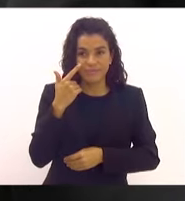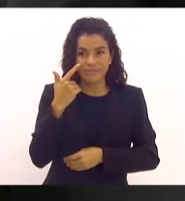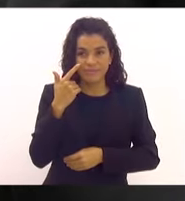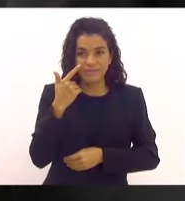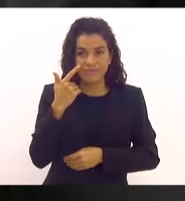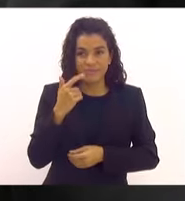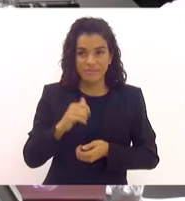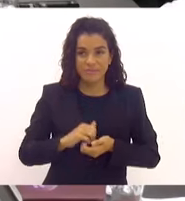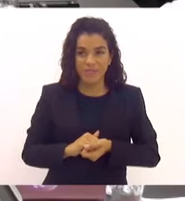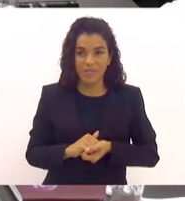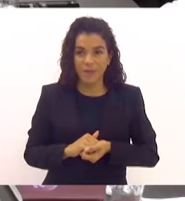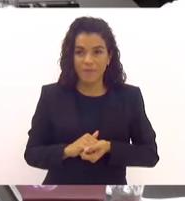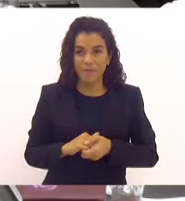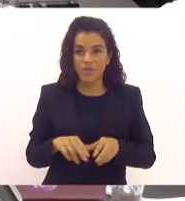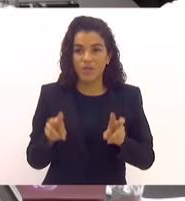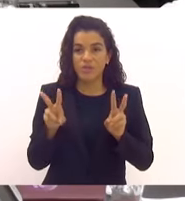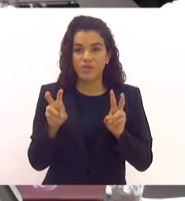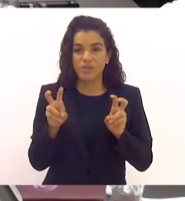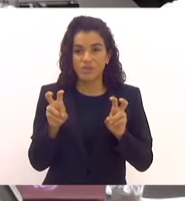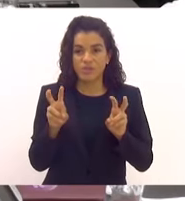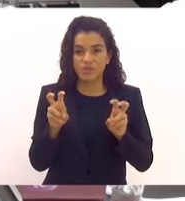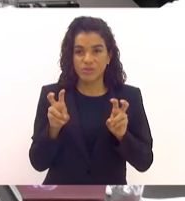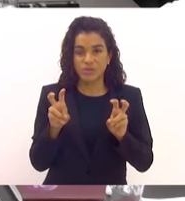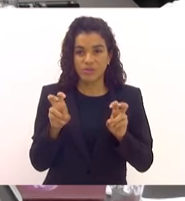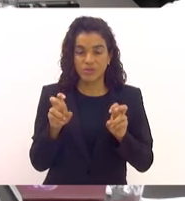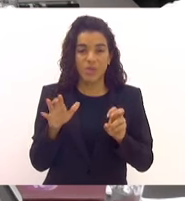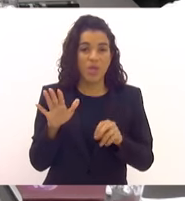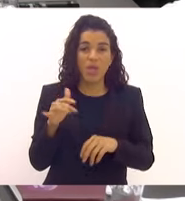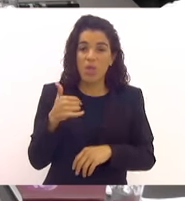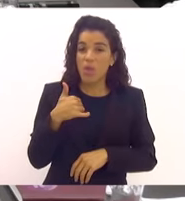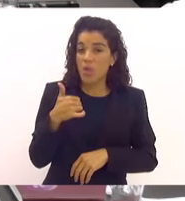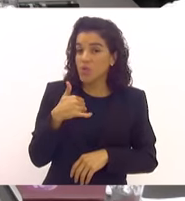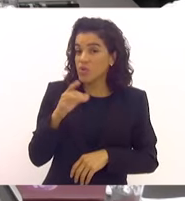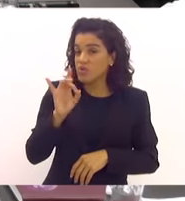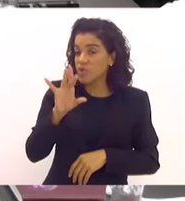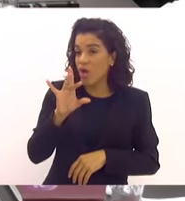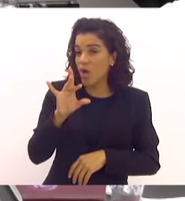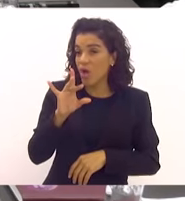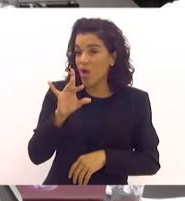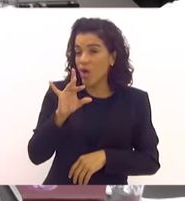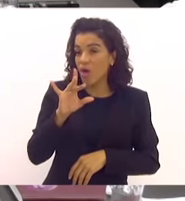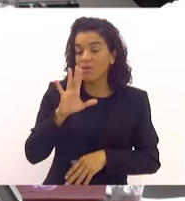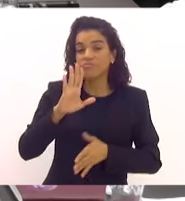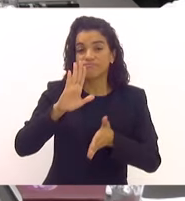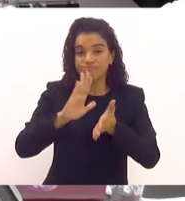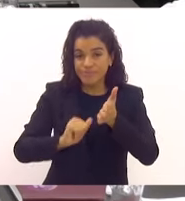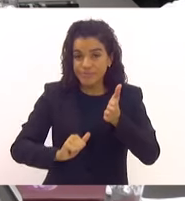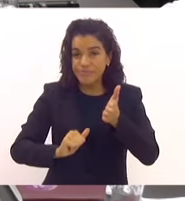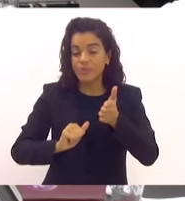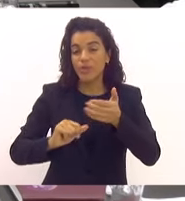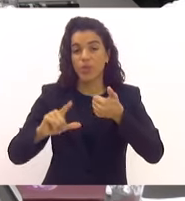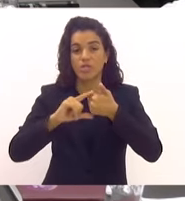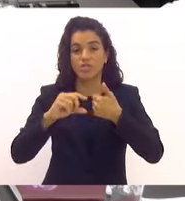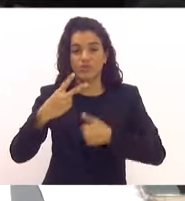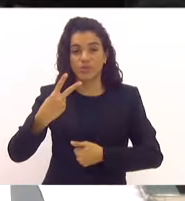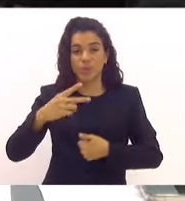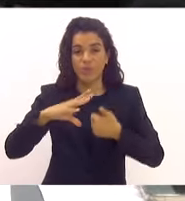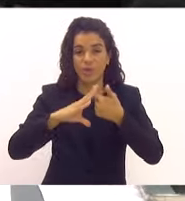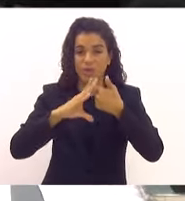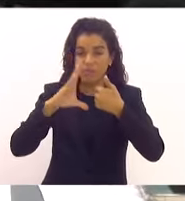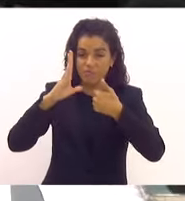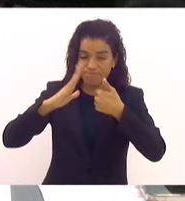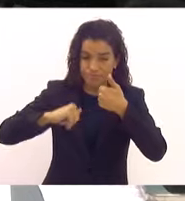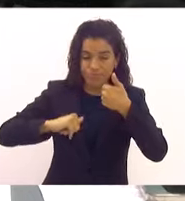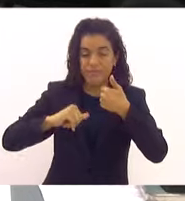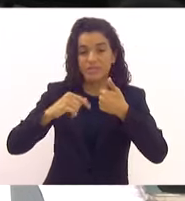terminar. Sim. Quanto a isto, eu tô criando óbice... A supressão do artigo 2º. Mas supressão do 2º e 3º, que